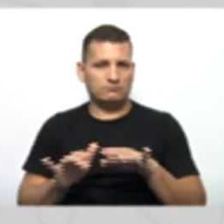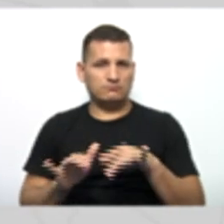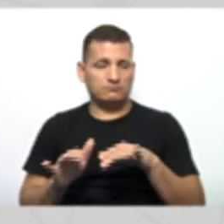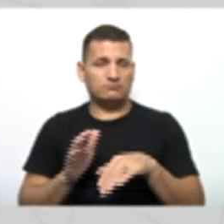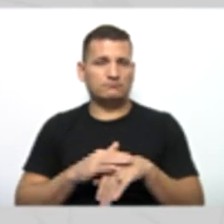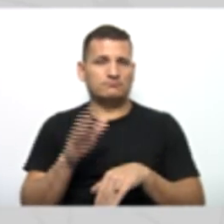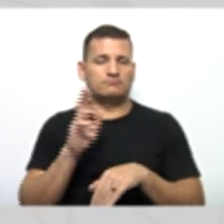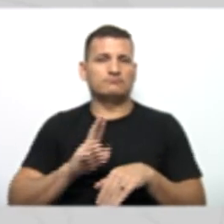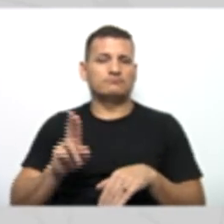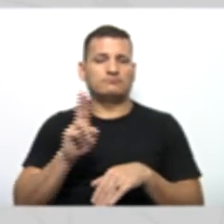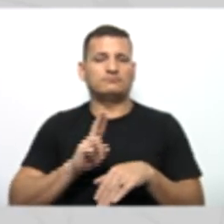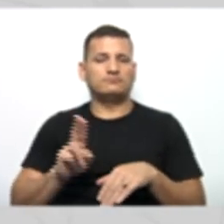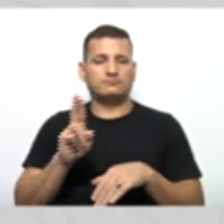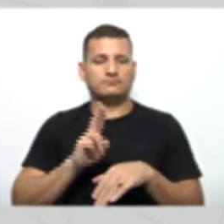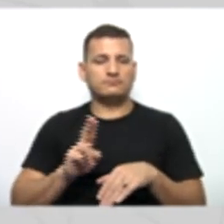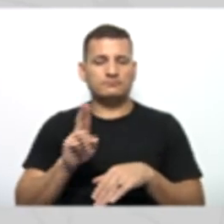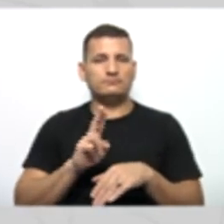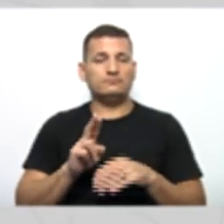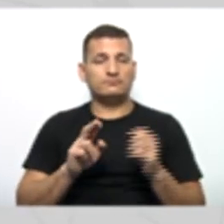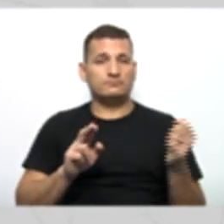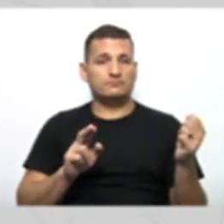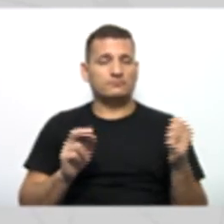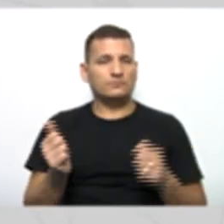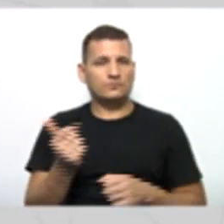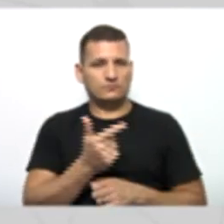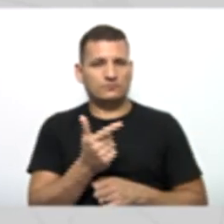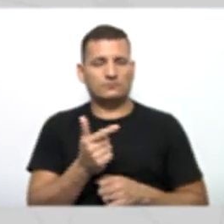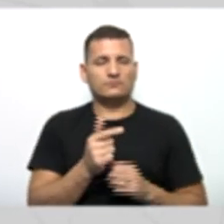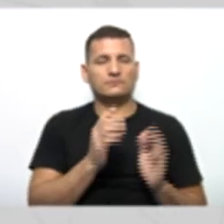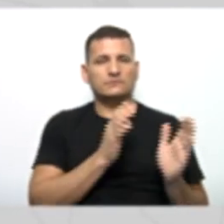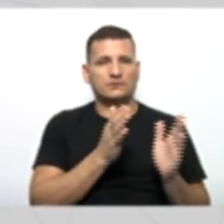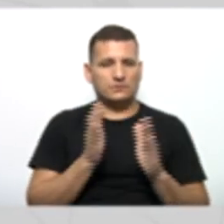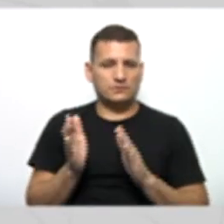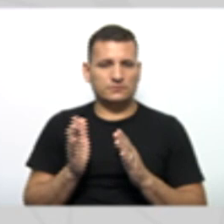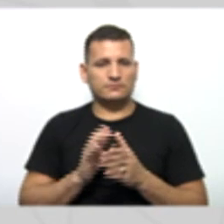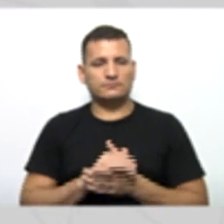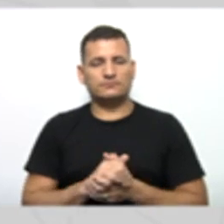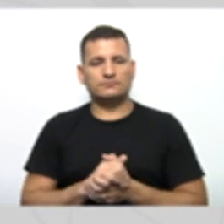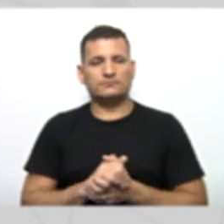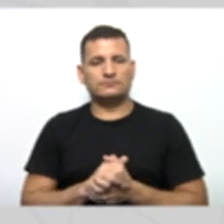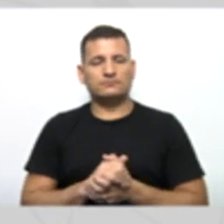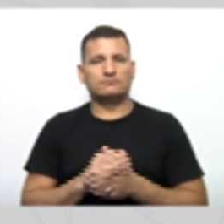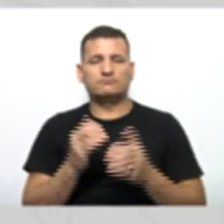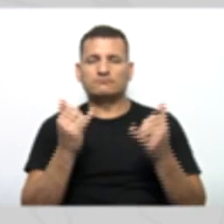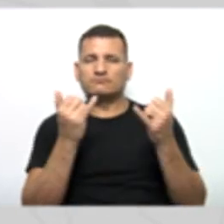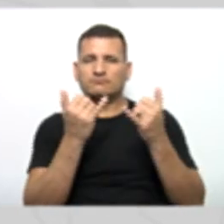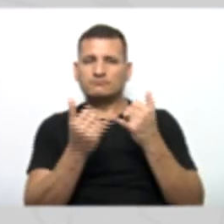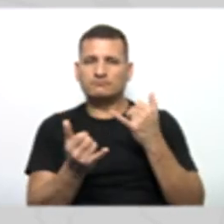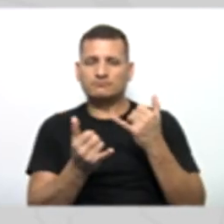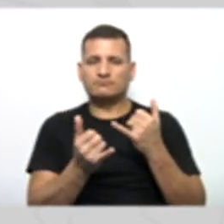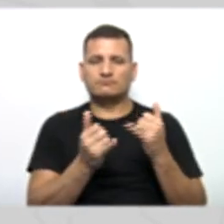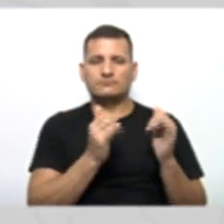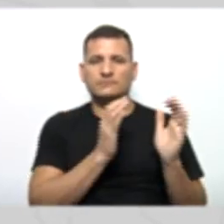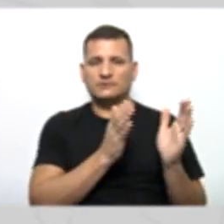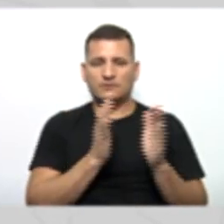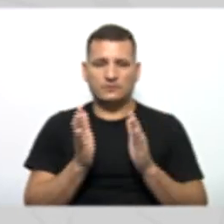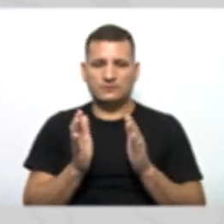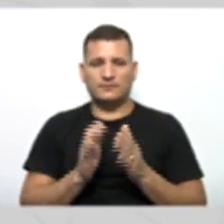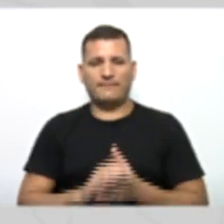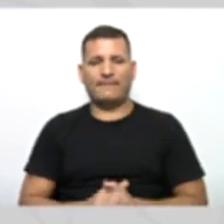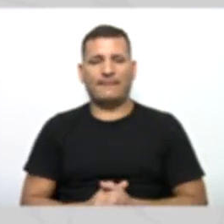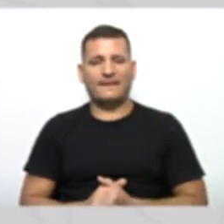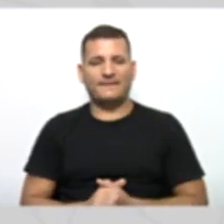mais utilizados que os de sequência. Esses são o diagrama de atividade. Bem parecido com o diagrama de sequência,